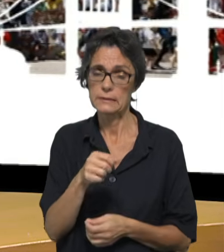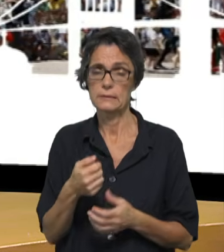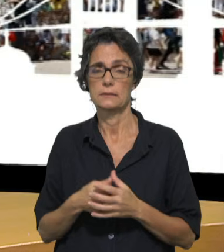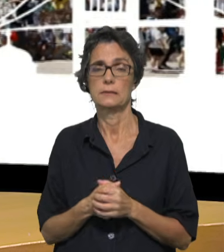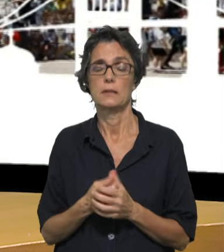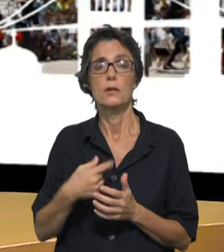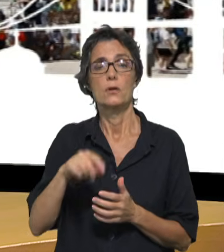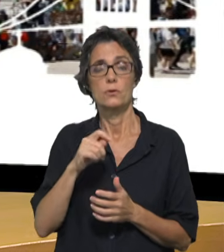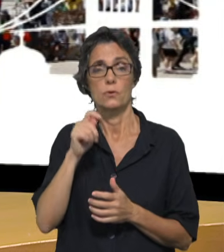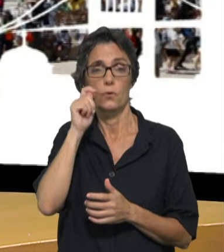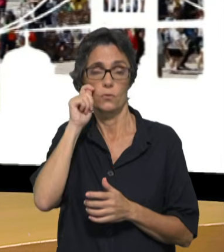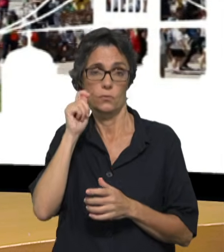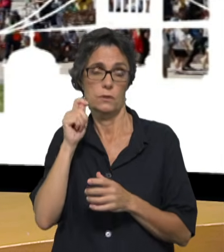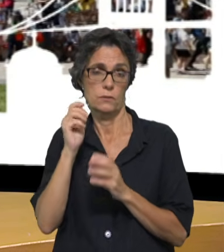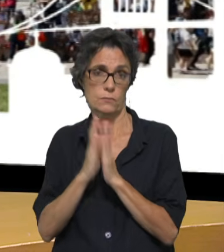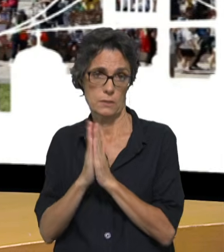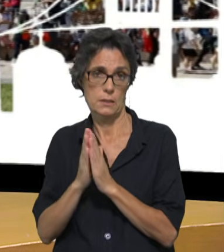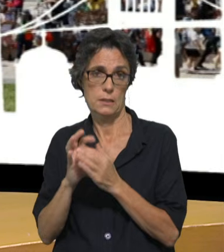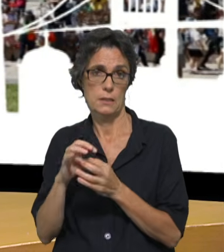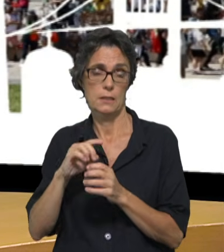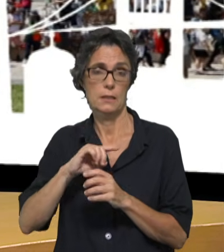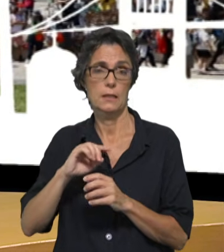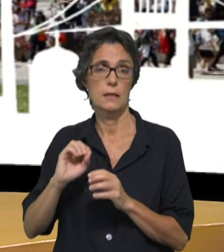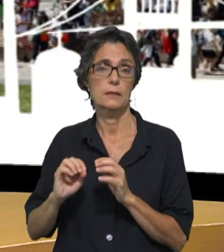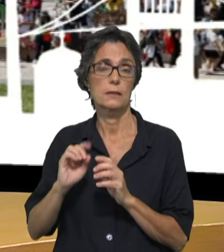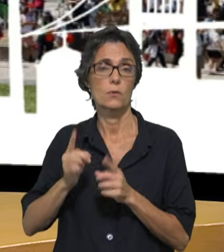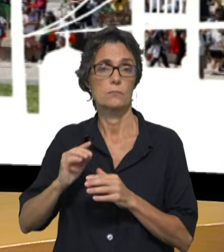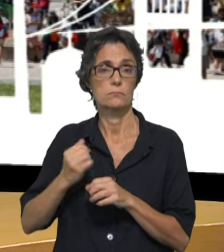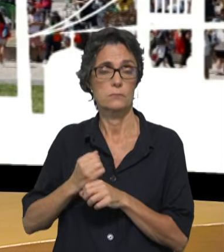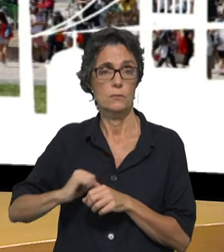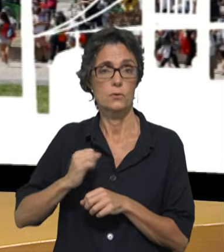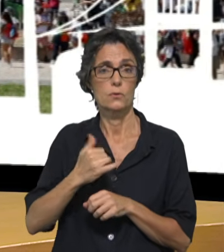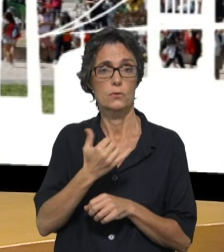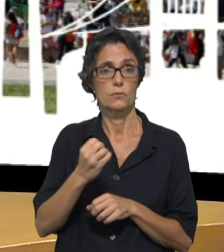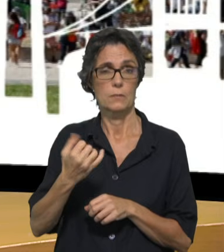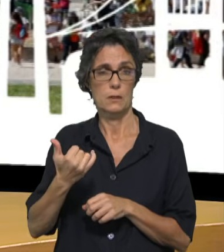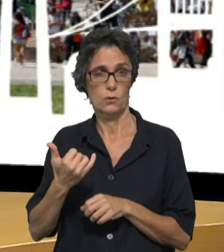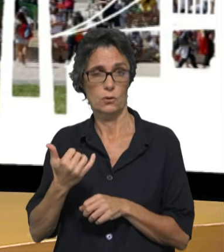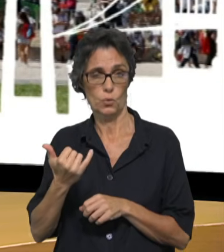do Turismo surgiu em 2012. Pronto. 10 anos,